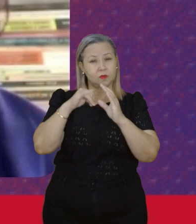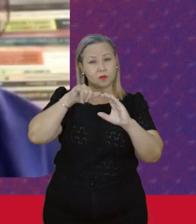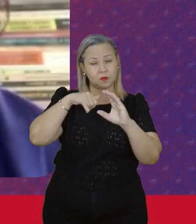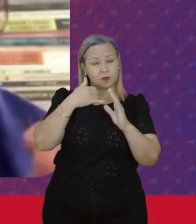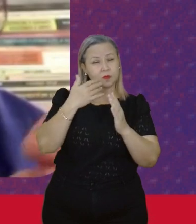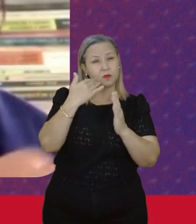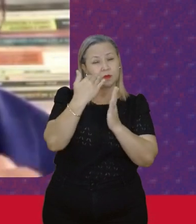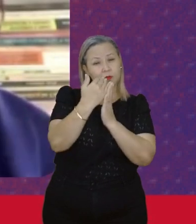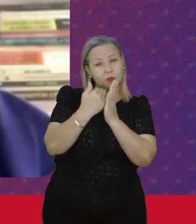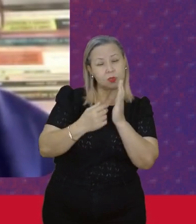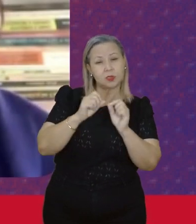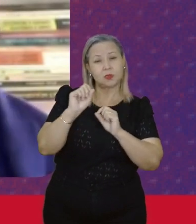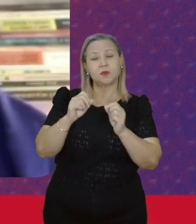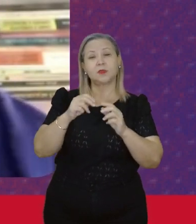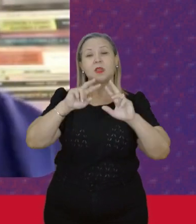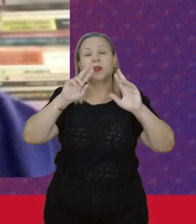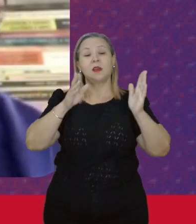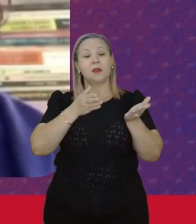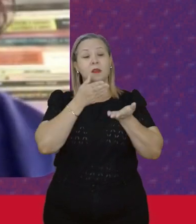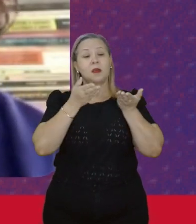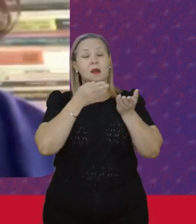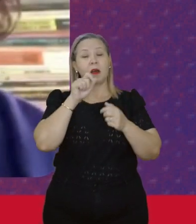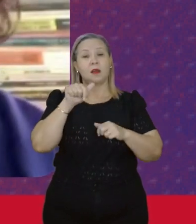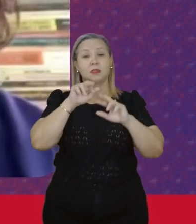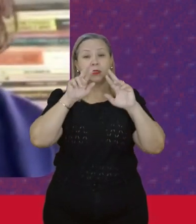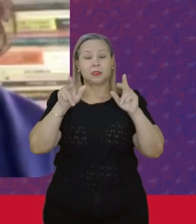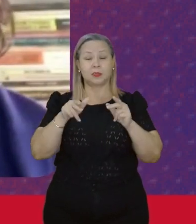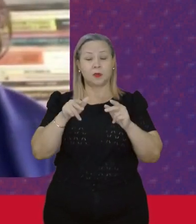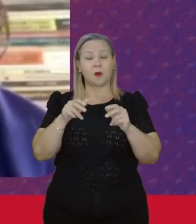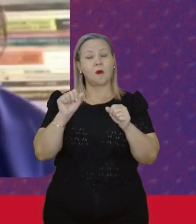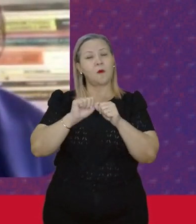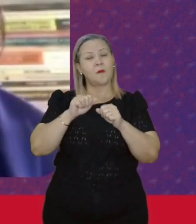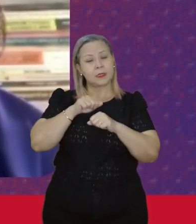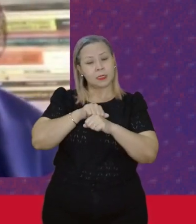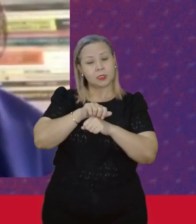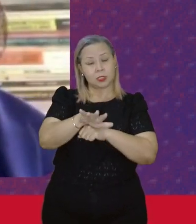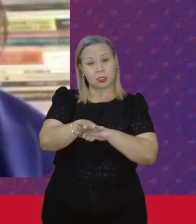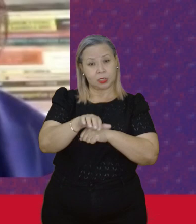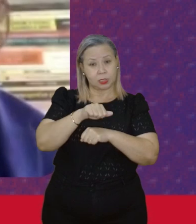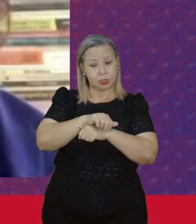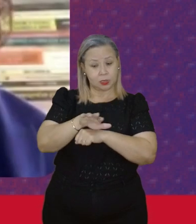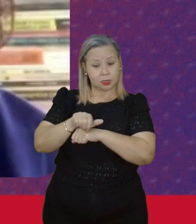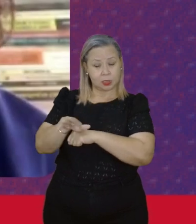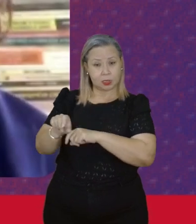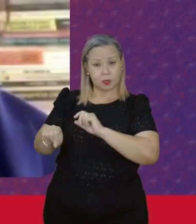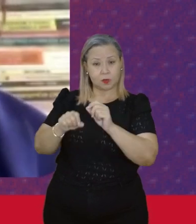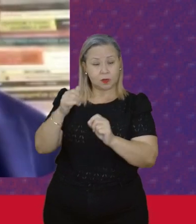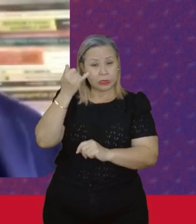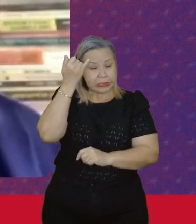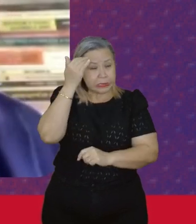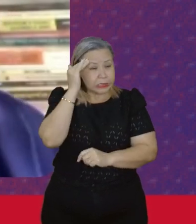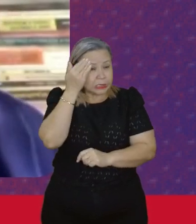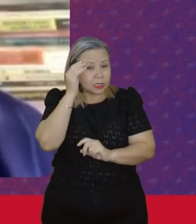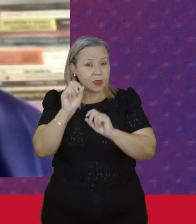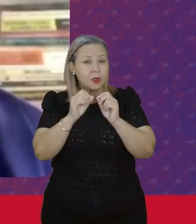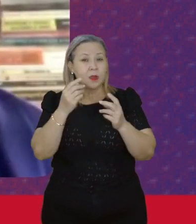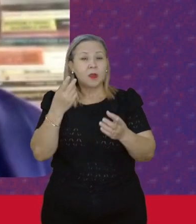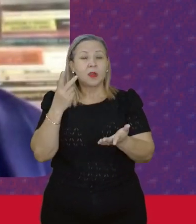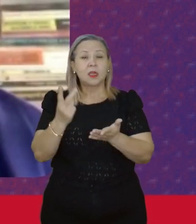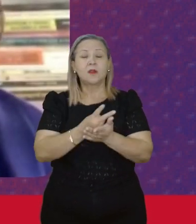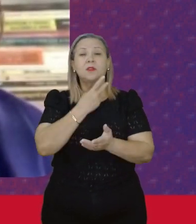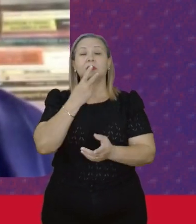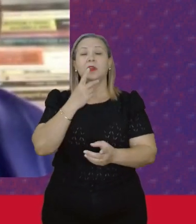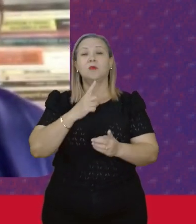eu apenas vou fazer aqui algumas indicações para que nós possamos entender o que aconteceu com o debate educacional